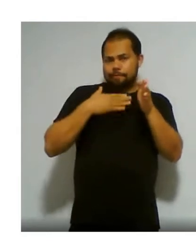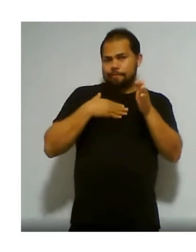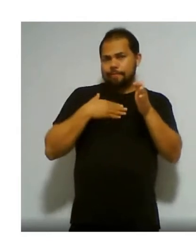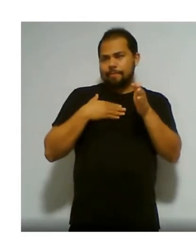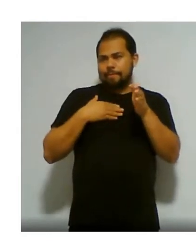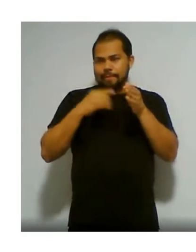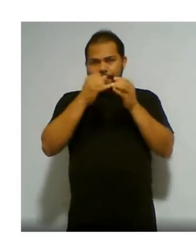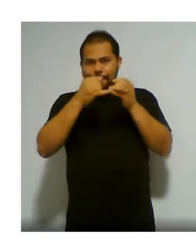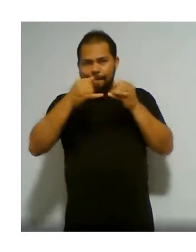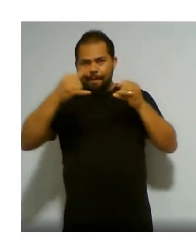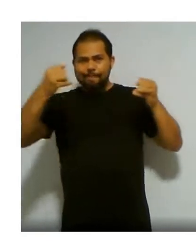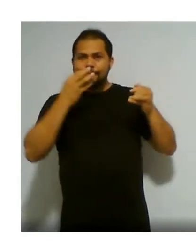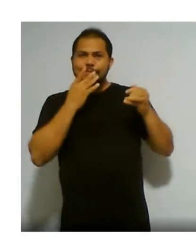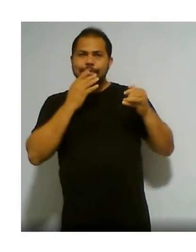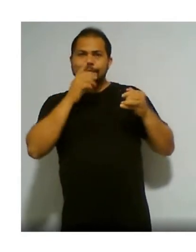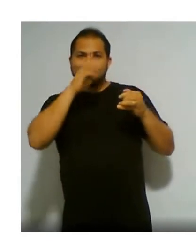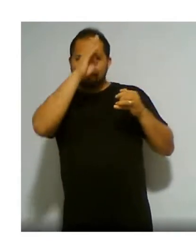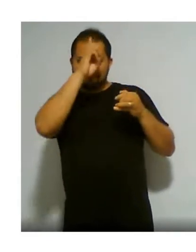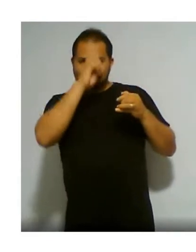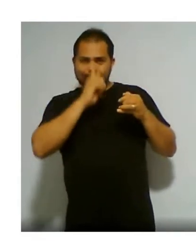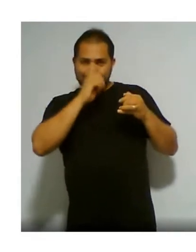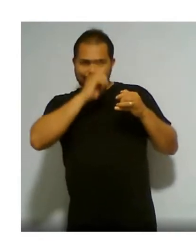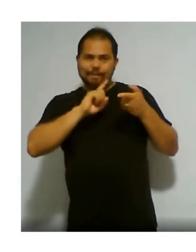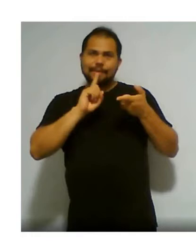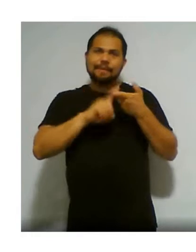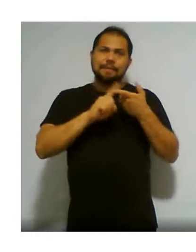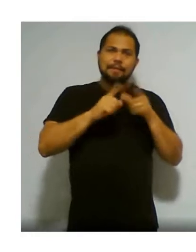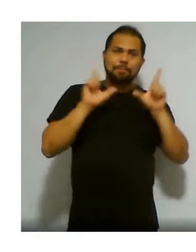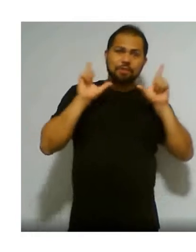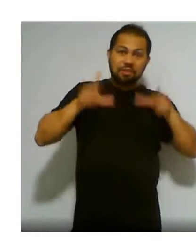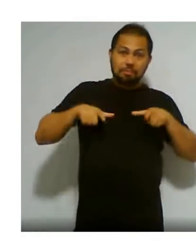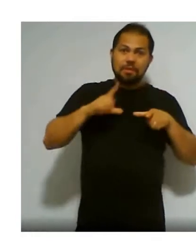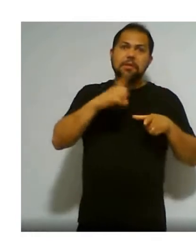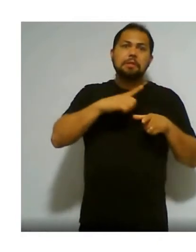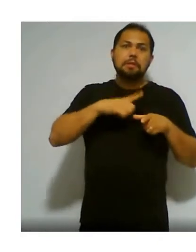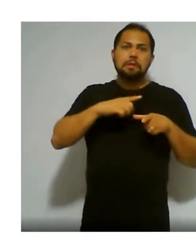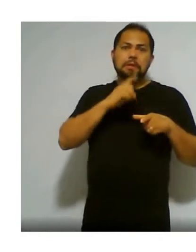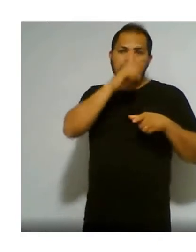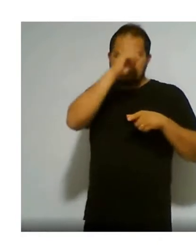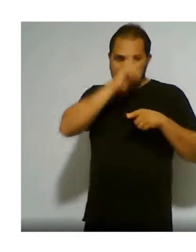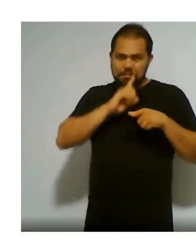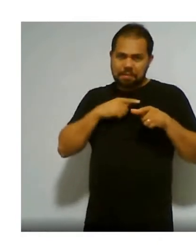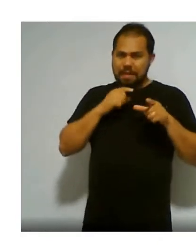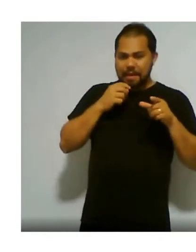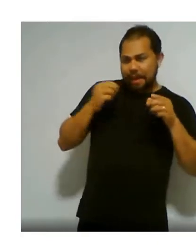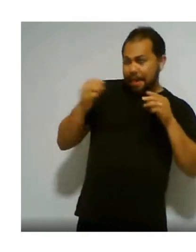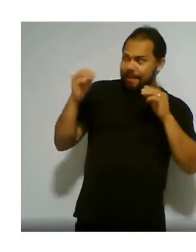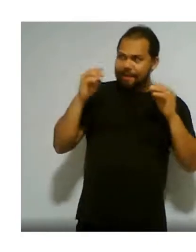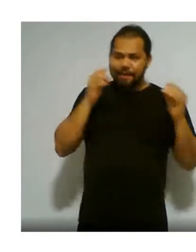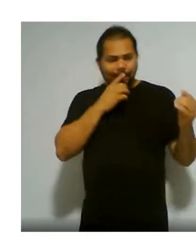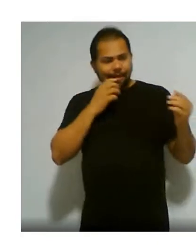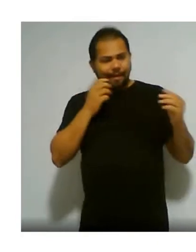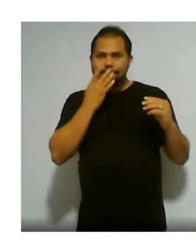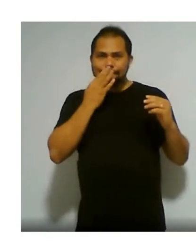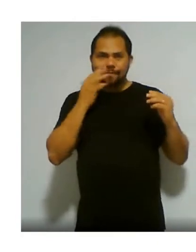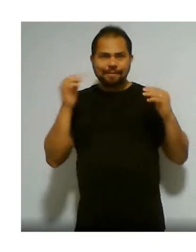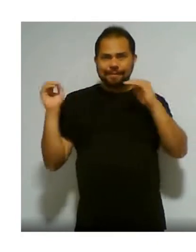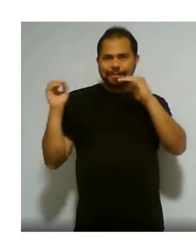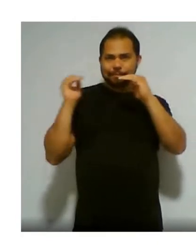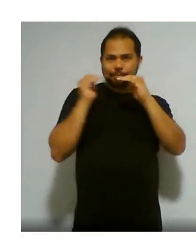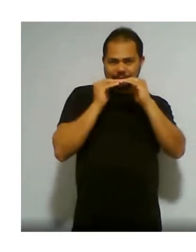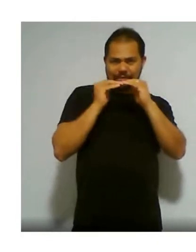com várias conexões e tem um local amarelo na placa-mãe para encaixar. Essa não é a regra. A regra vai ser essa que eu estou mostrando para vocês. Vai ser